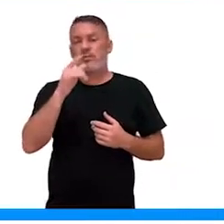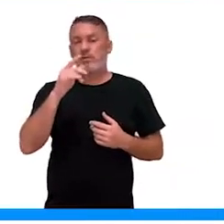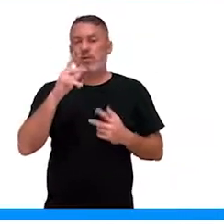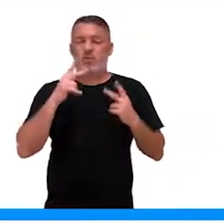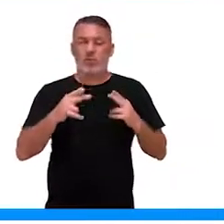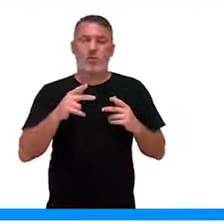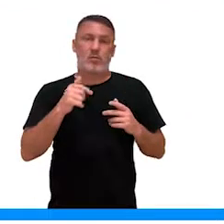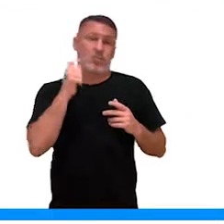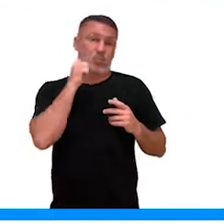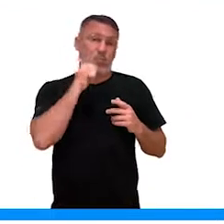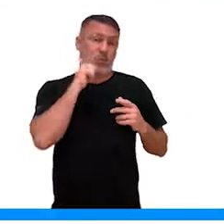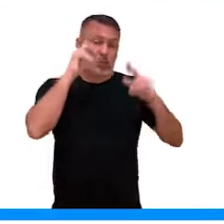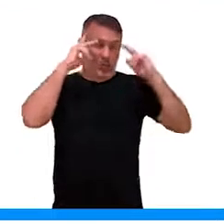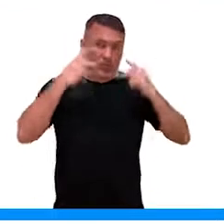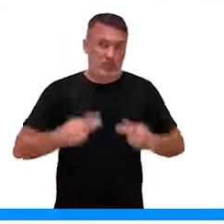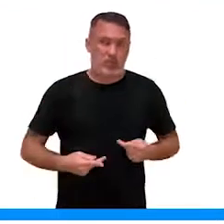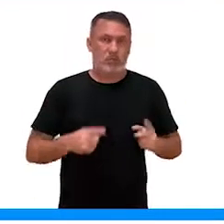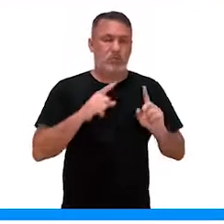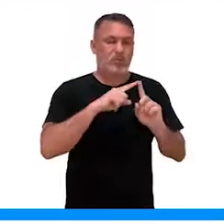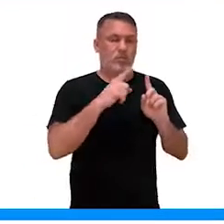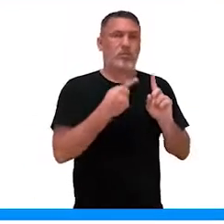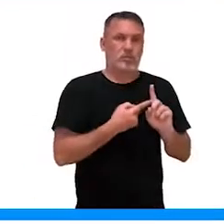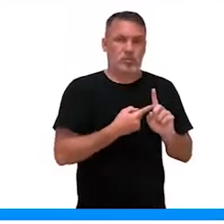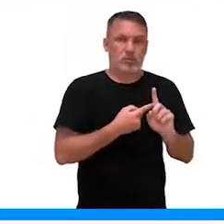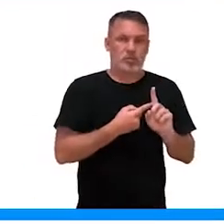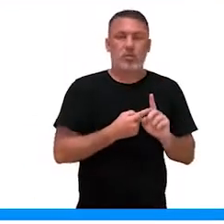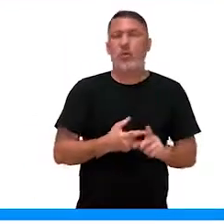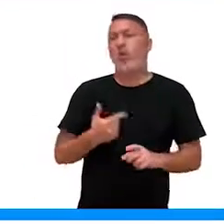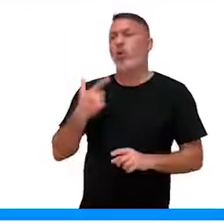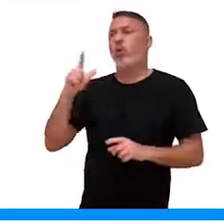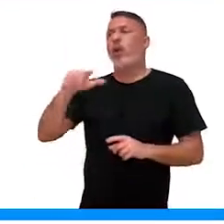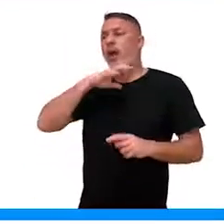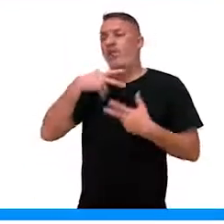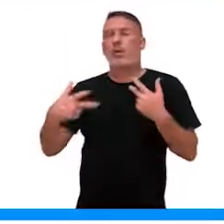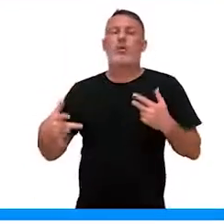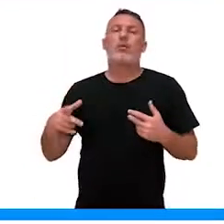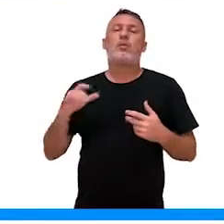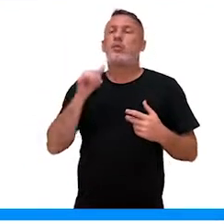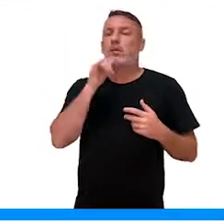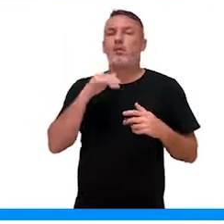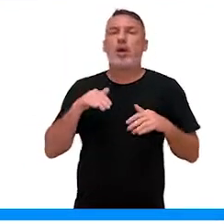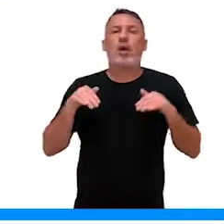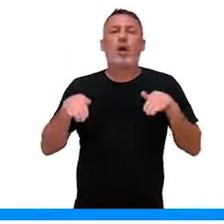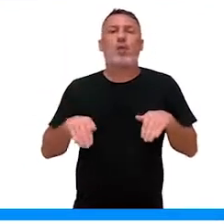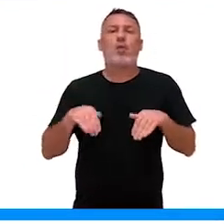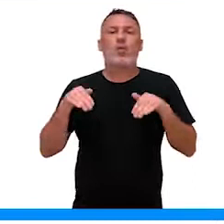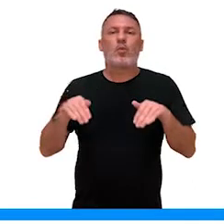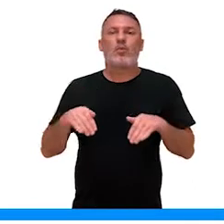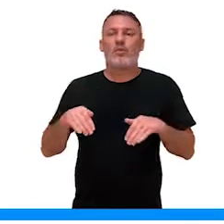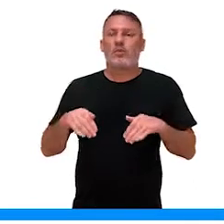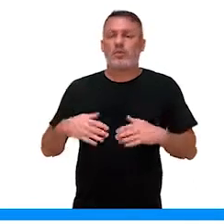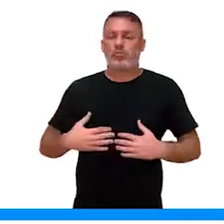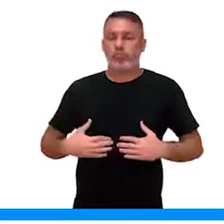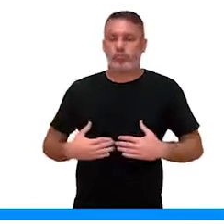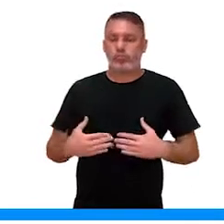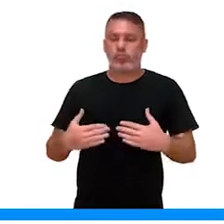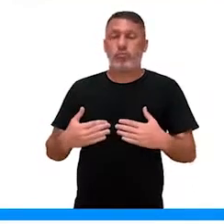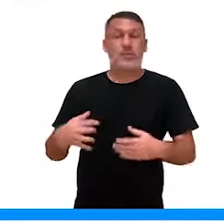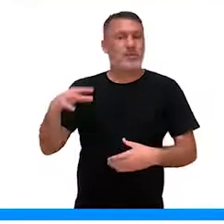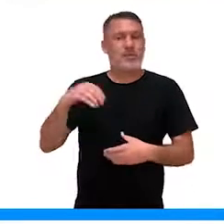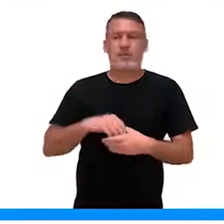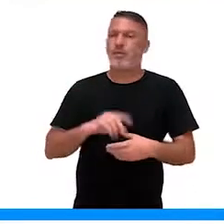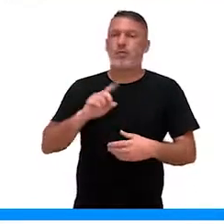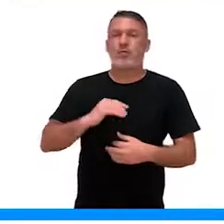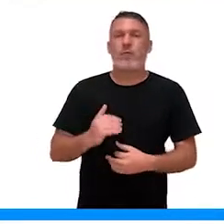porém não segura a gestação até o final. Então, é o caso do canguru. O filho precisa terminar a gestação dentro de uma